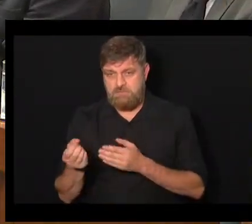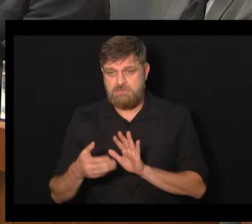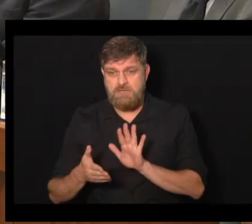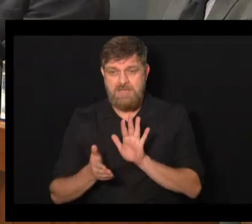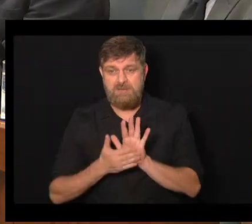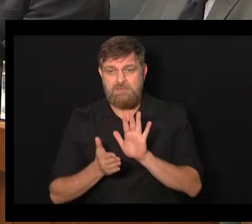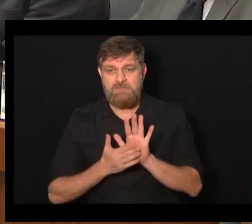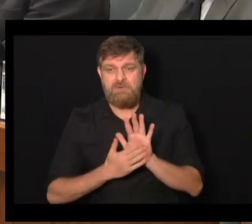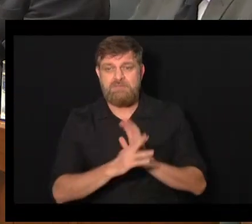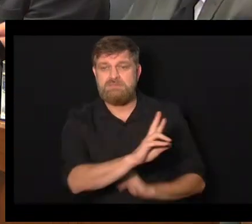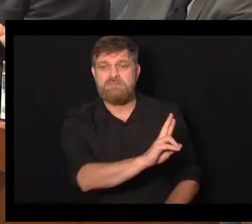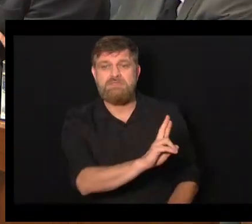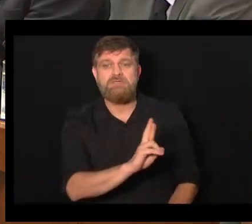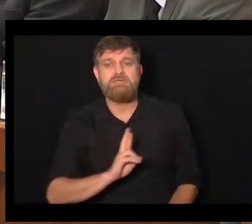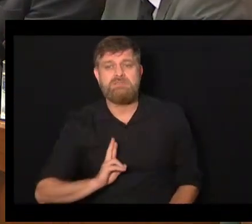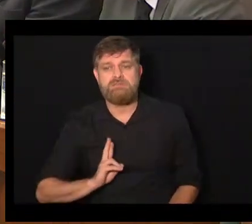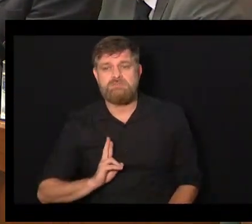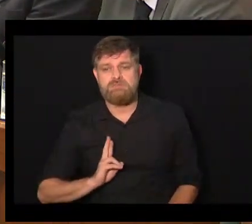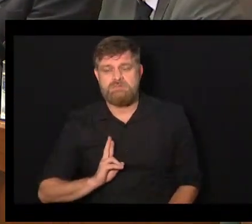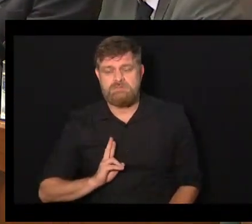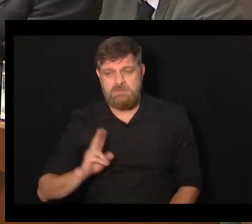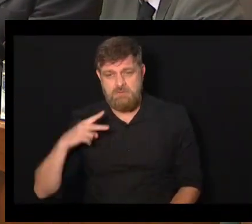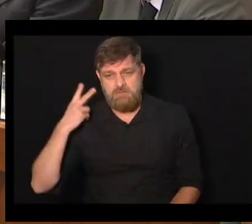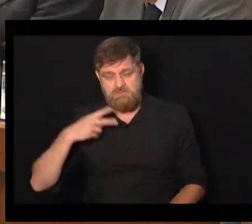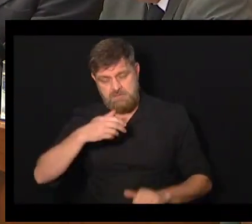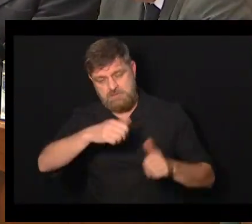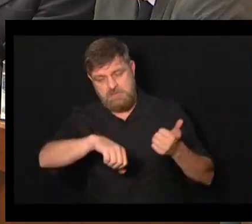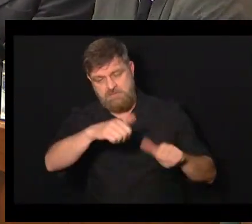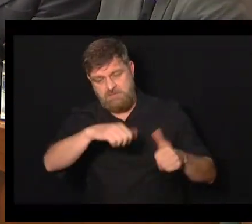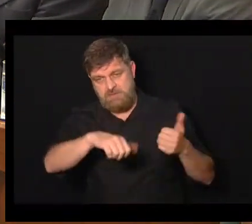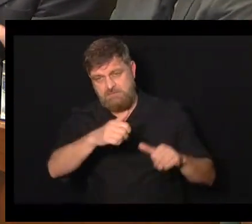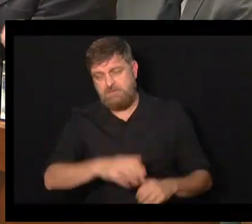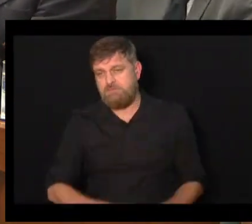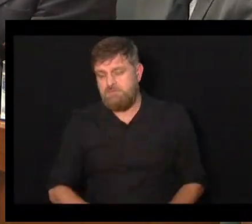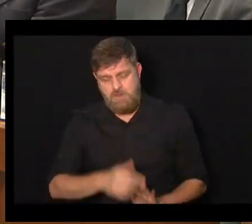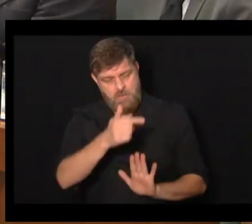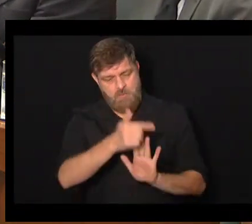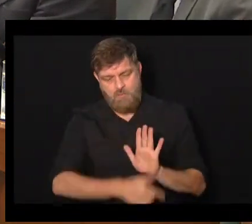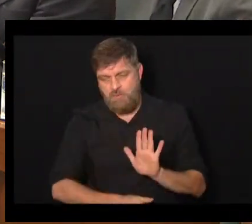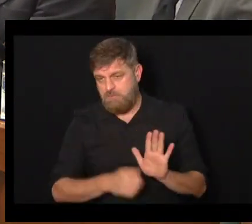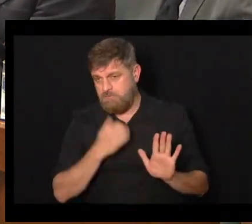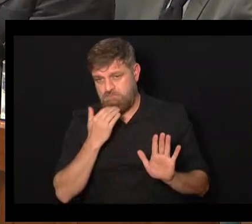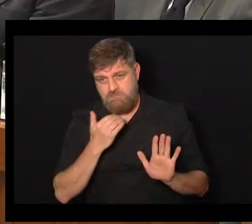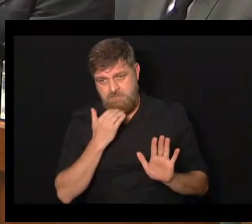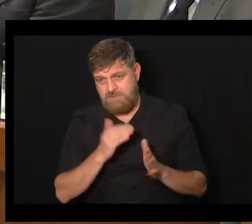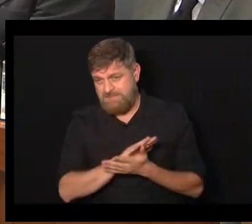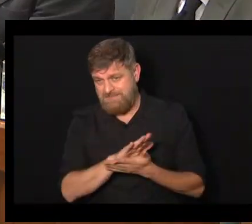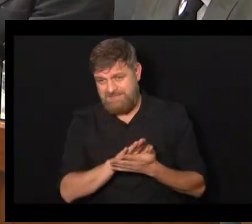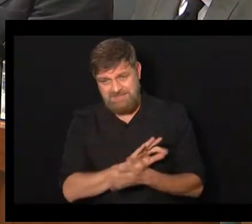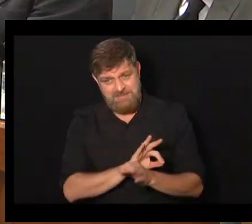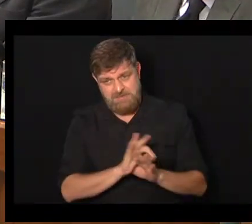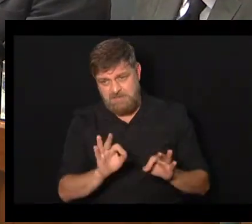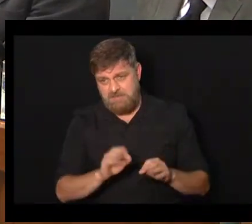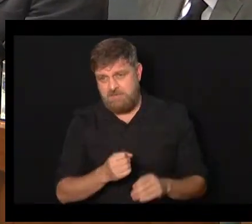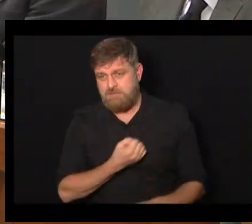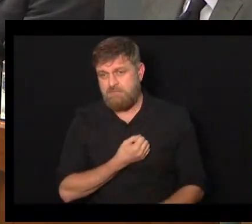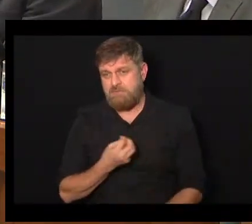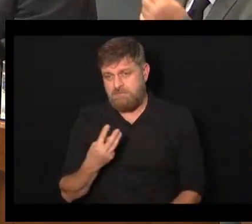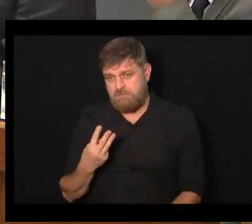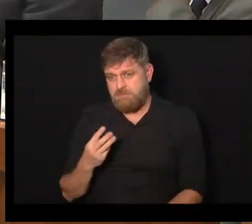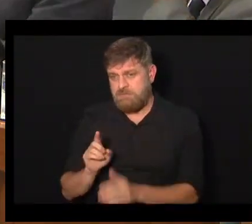proposições submetidas à deliberação do plenário. Não há, senhor presidente. Item 3, indaga o